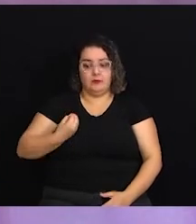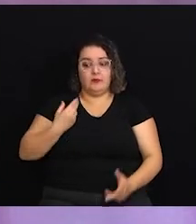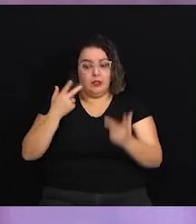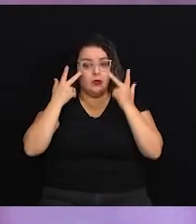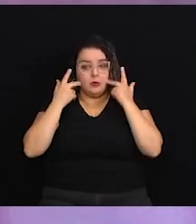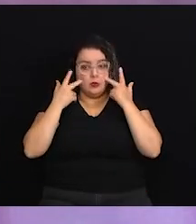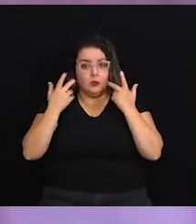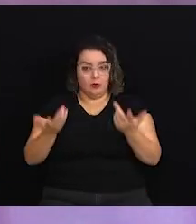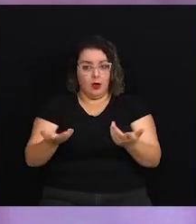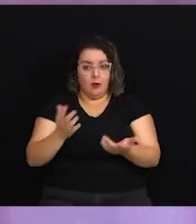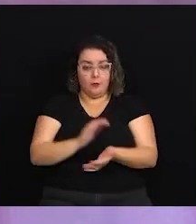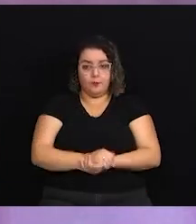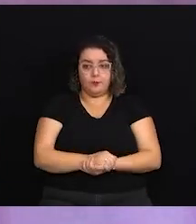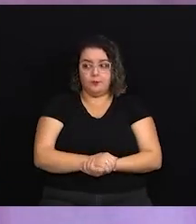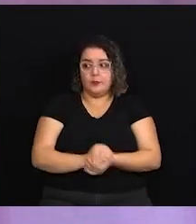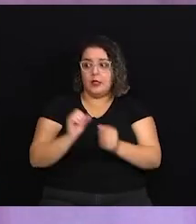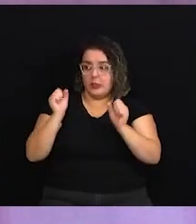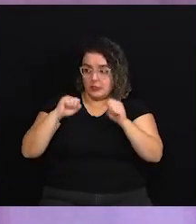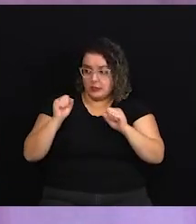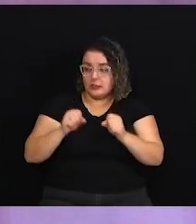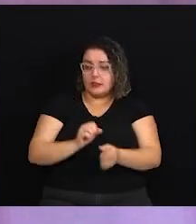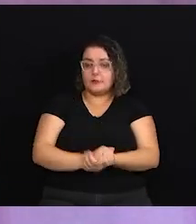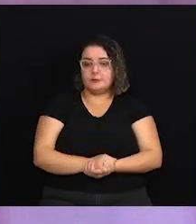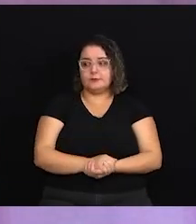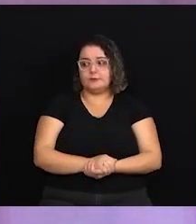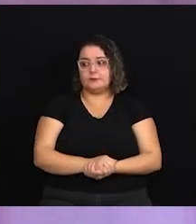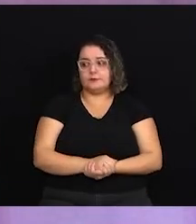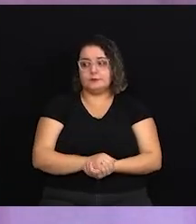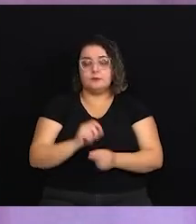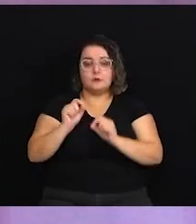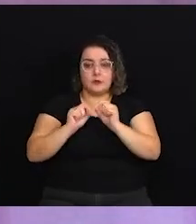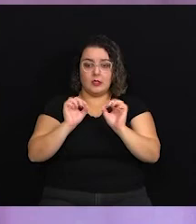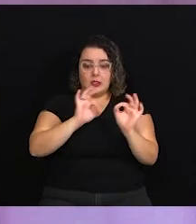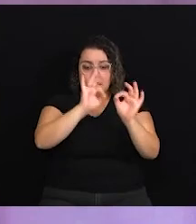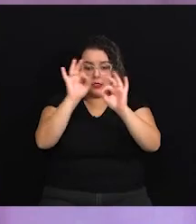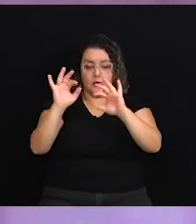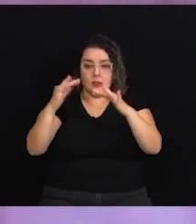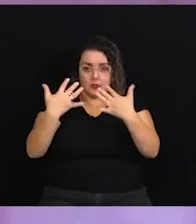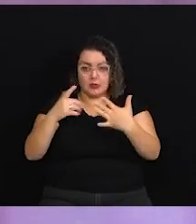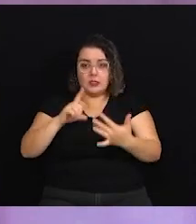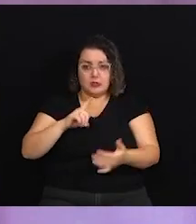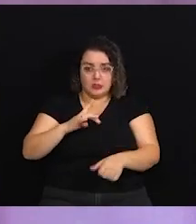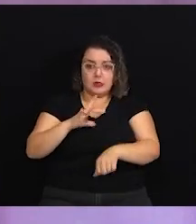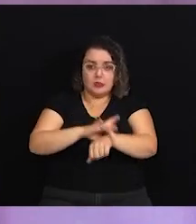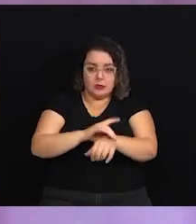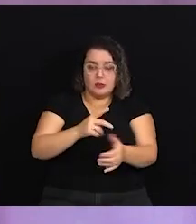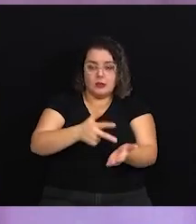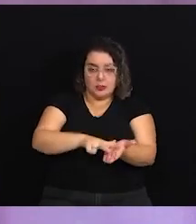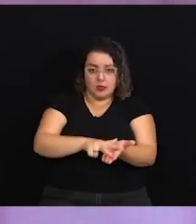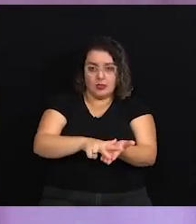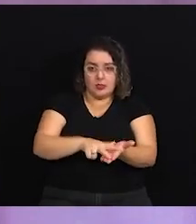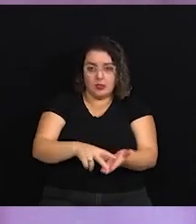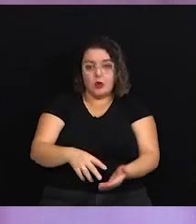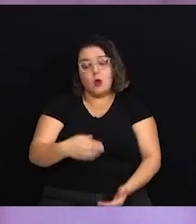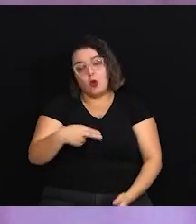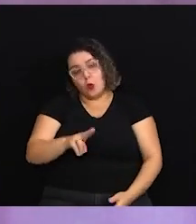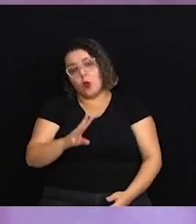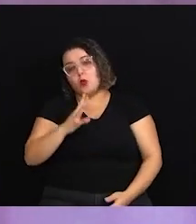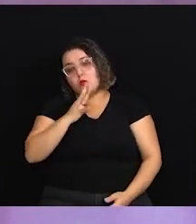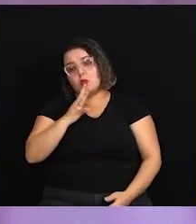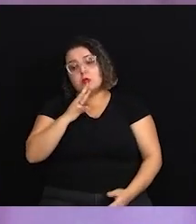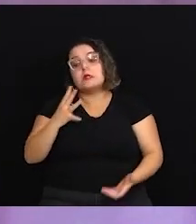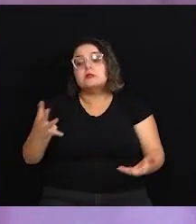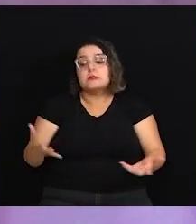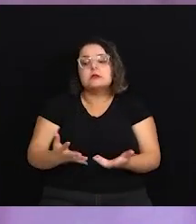ter uma vida normal sim olha para quem está assistindo e pintura conhece alguém com